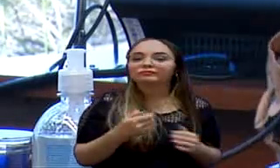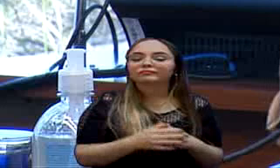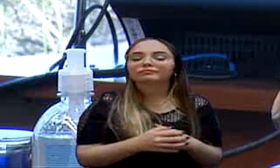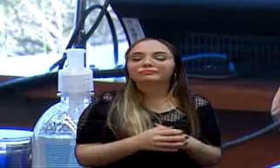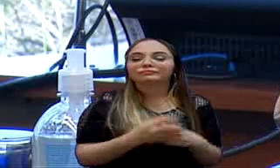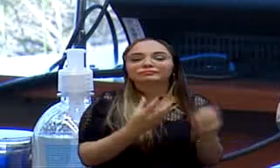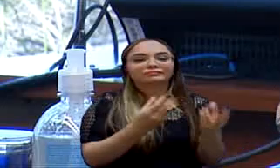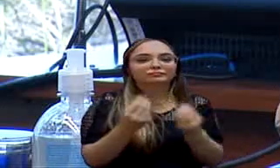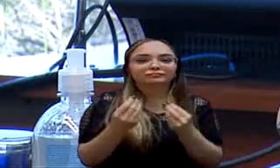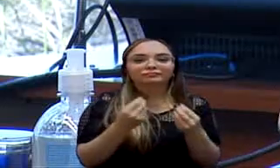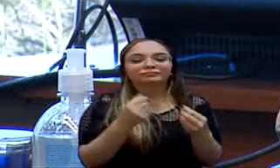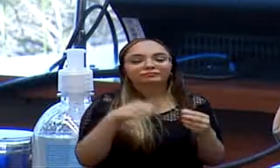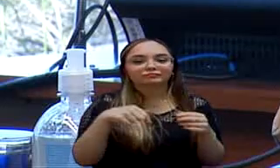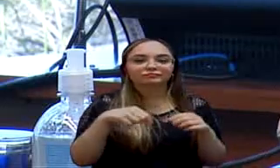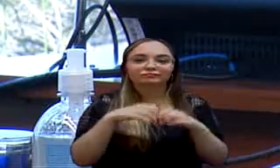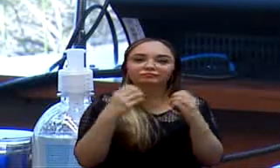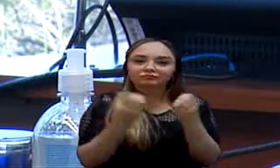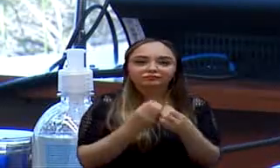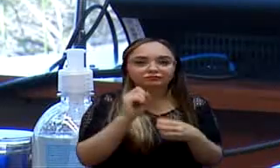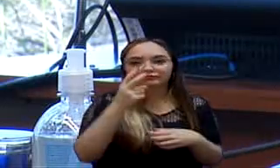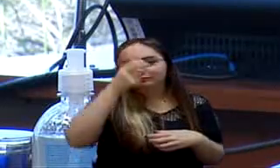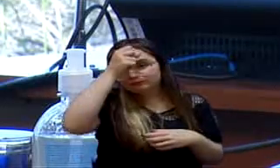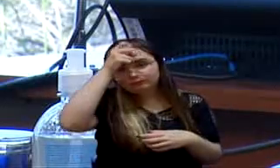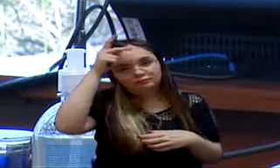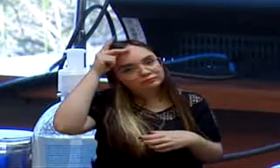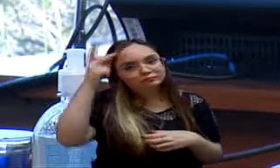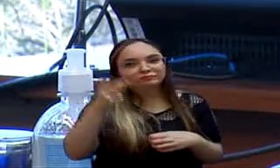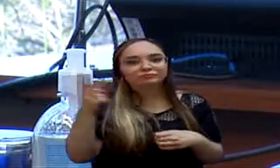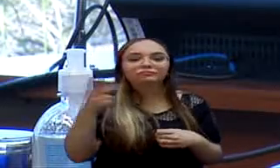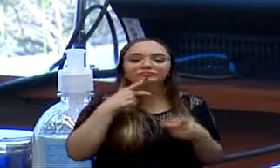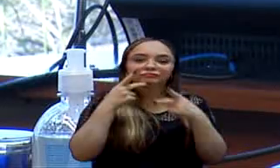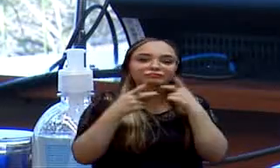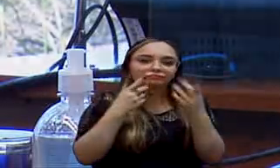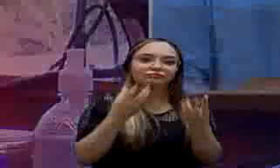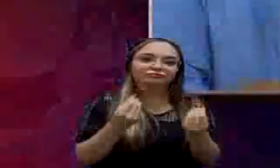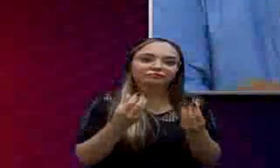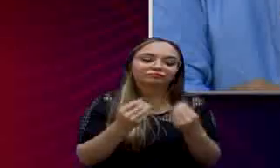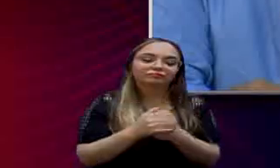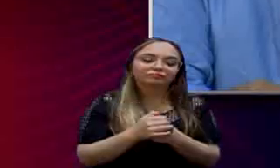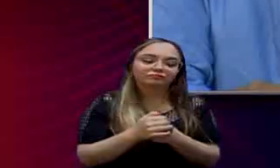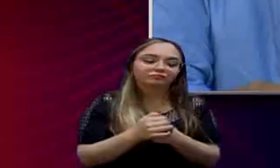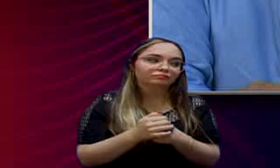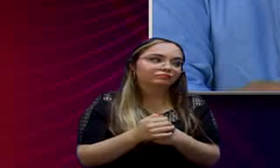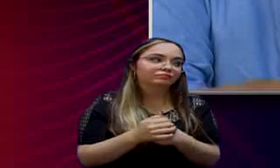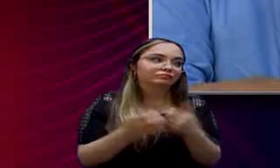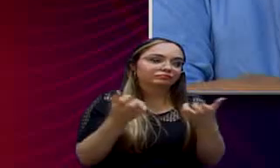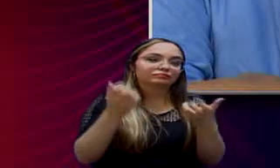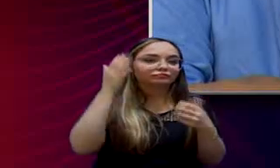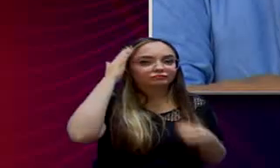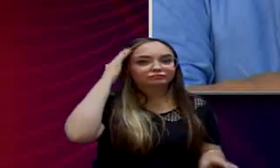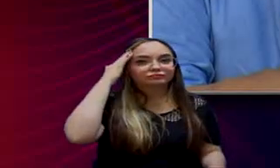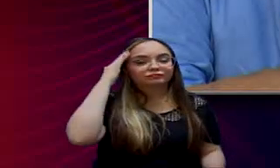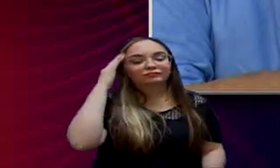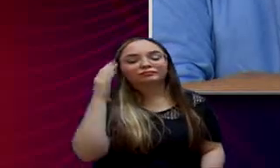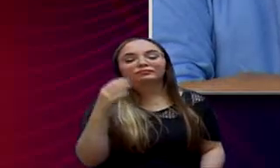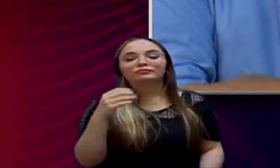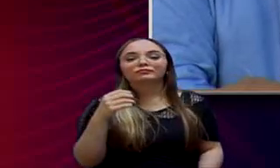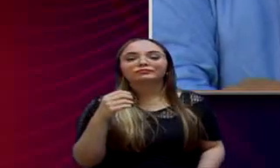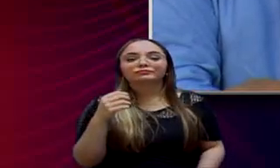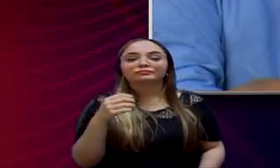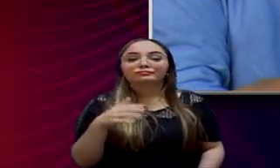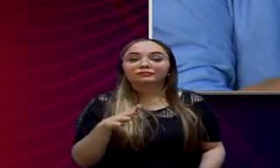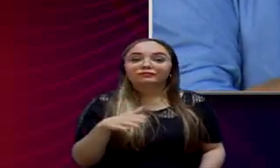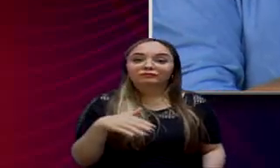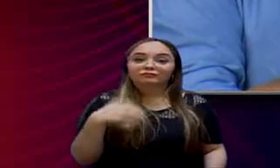corrente seja servidores aqui da casa da prefeitura municipal então eu gostaria depois quando nós tivermos um